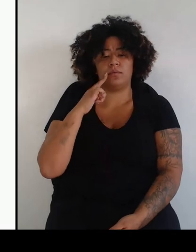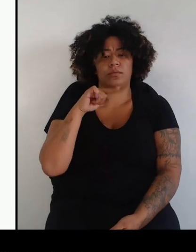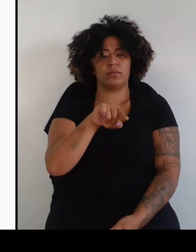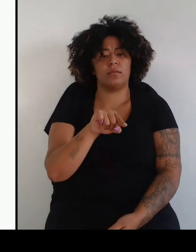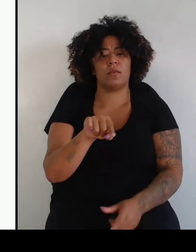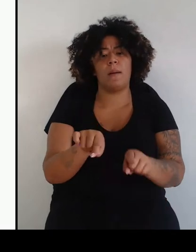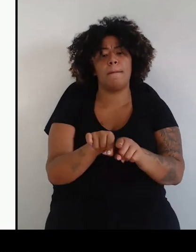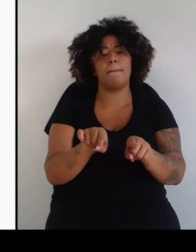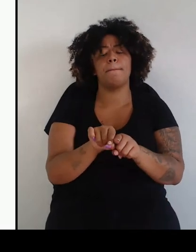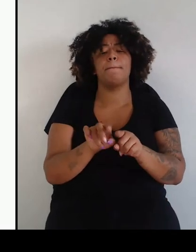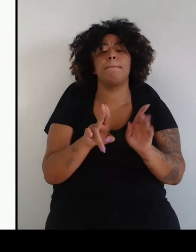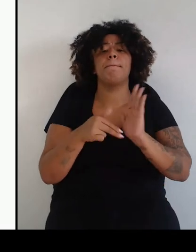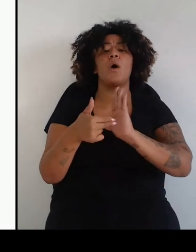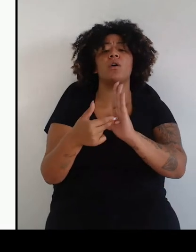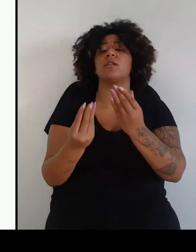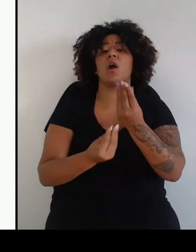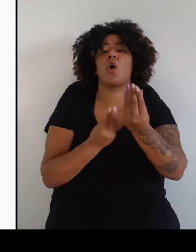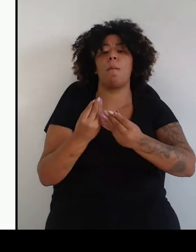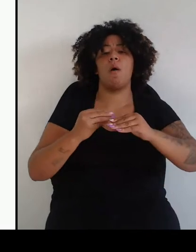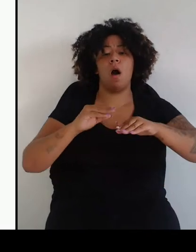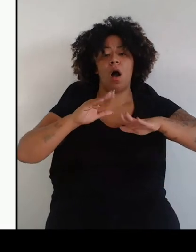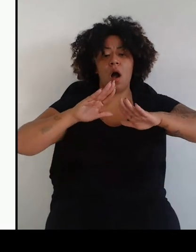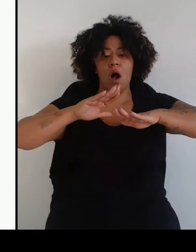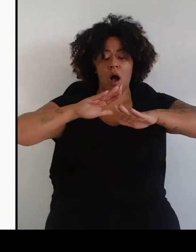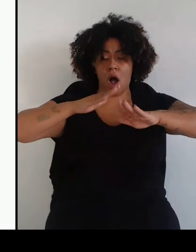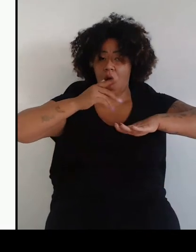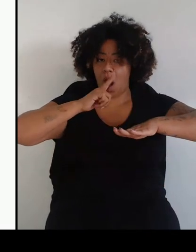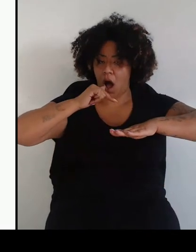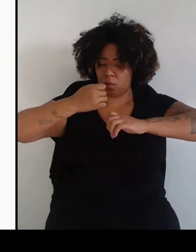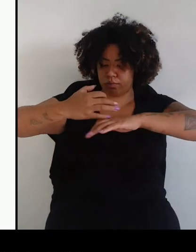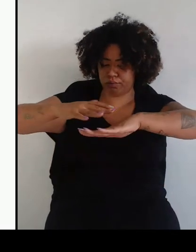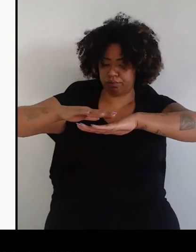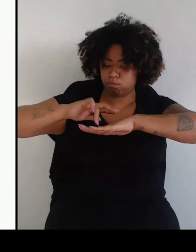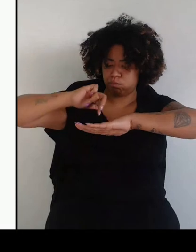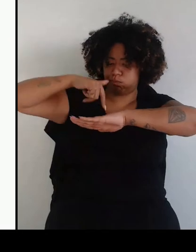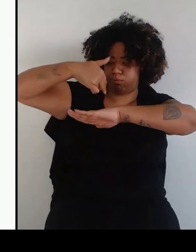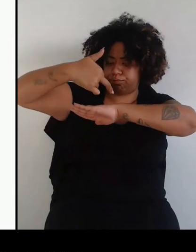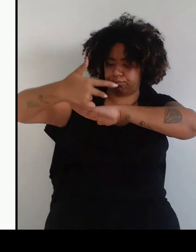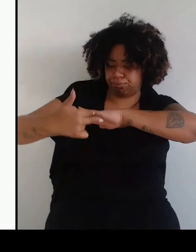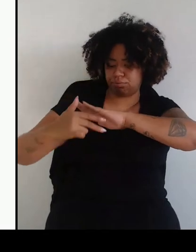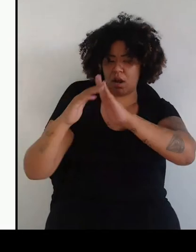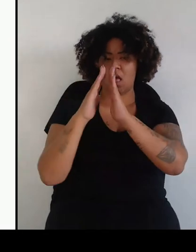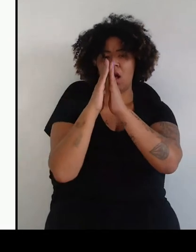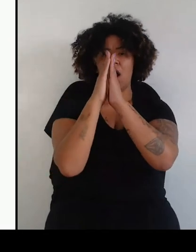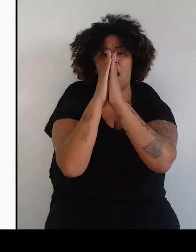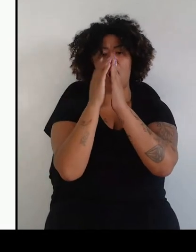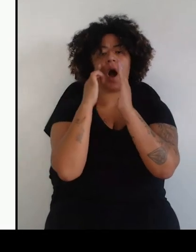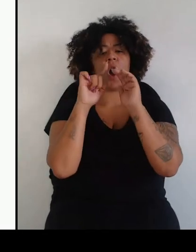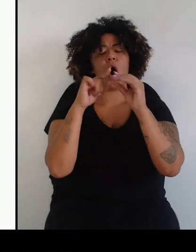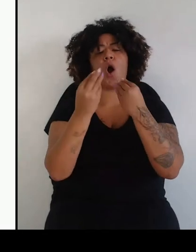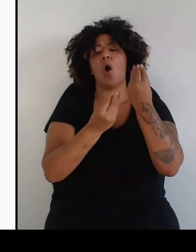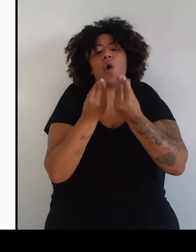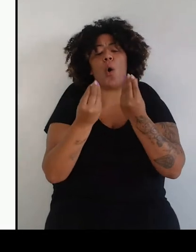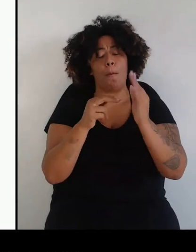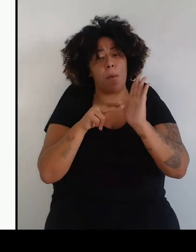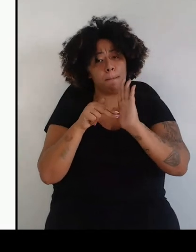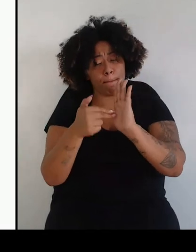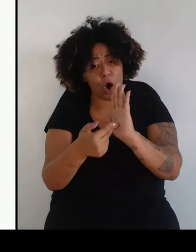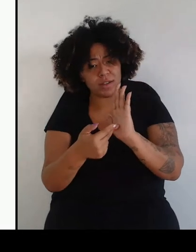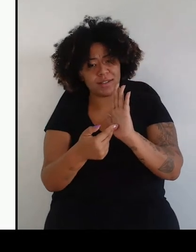um mergulhador em toda a sua musculatura mostrando a influência do pintor Thomas